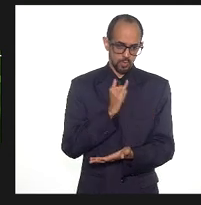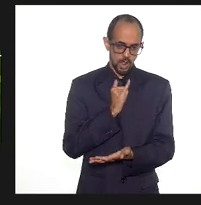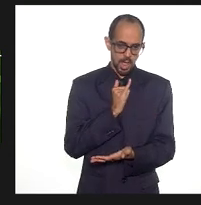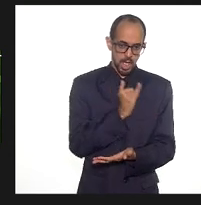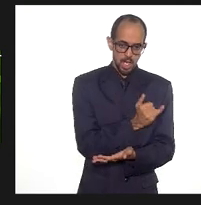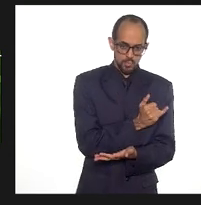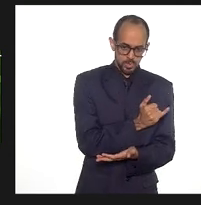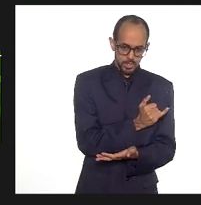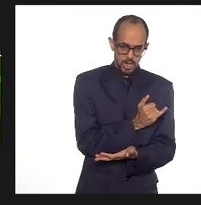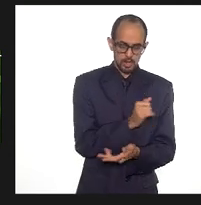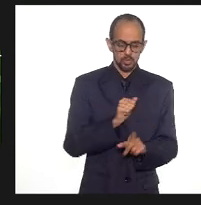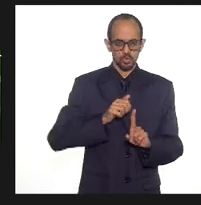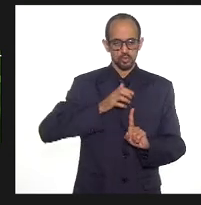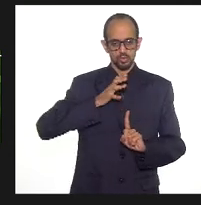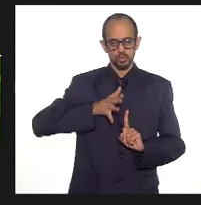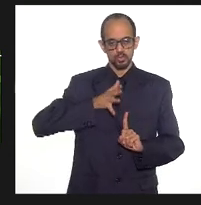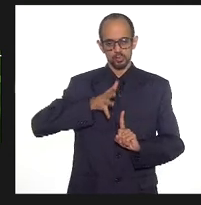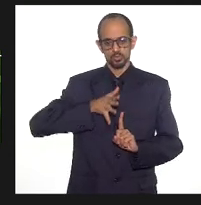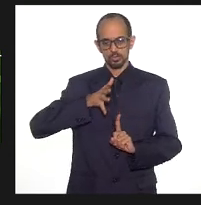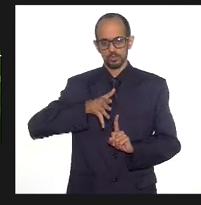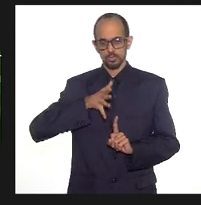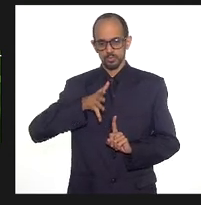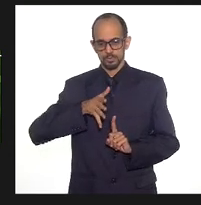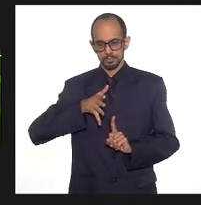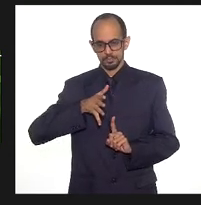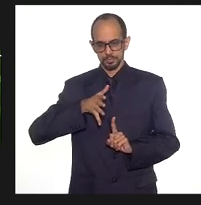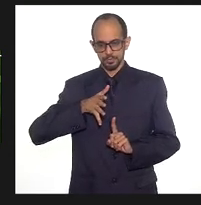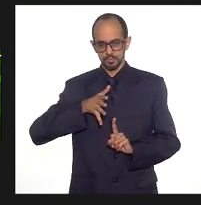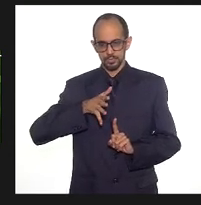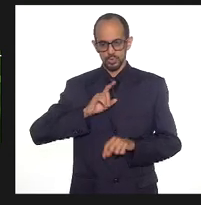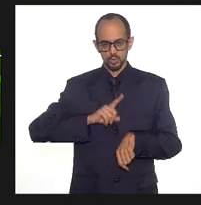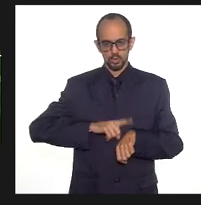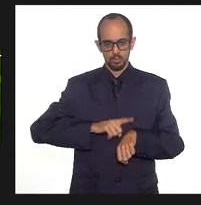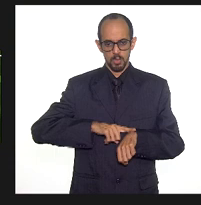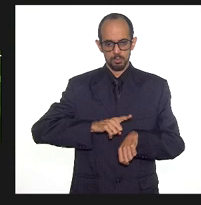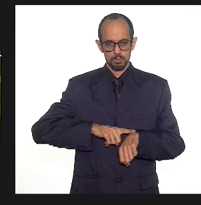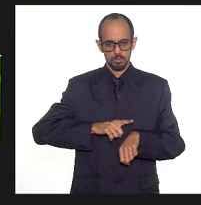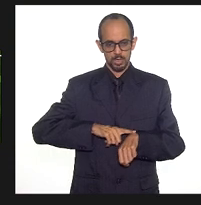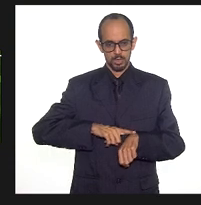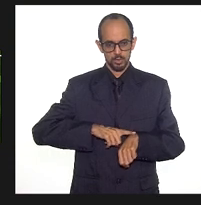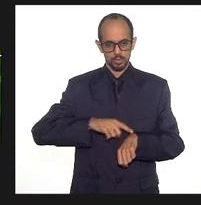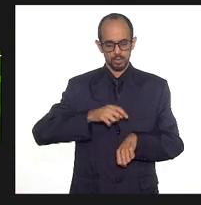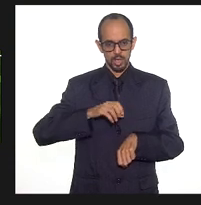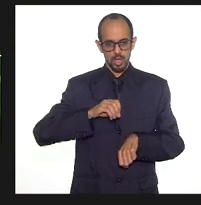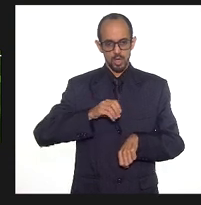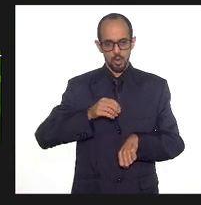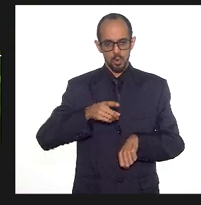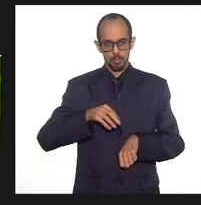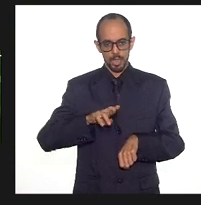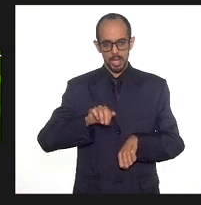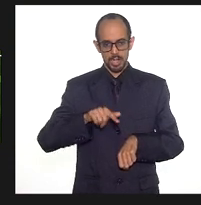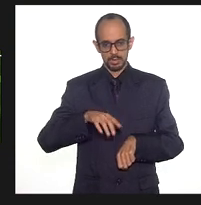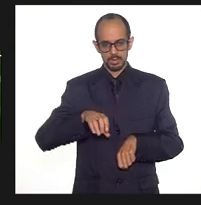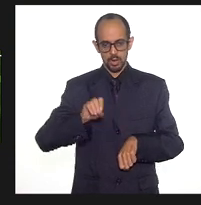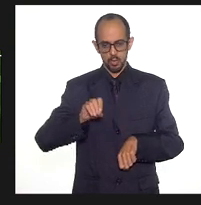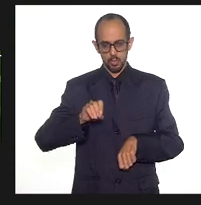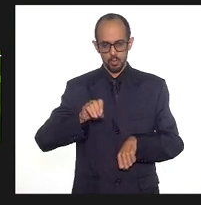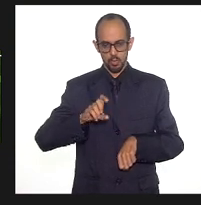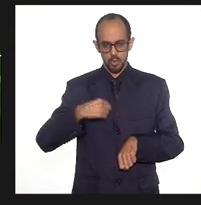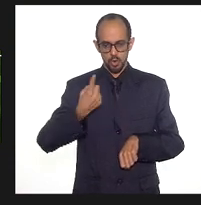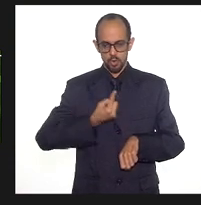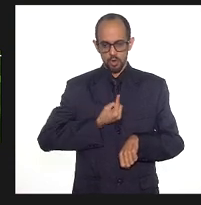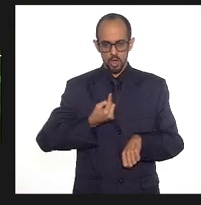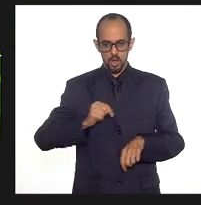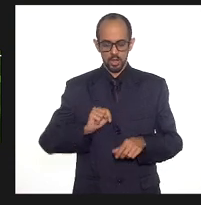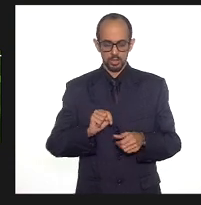dos depoimentos colhidos ao longo da Operação Lava Jato, nós